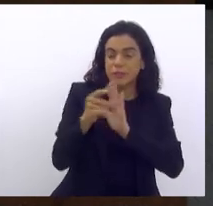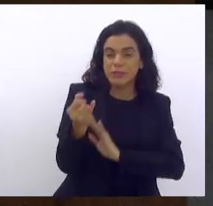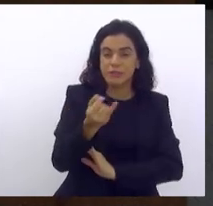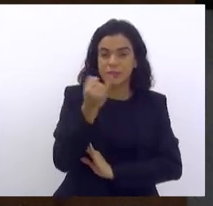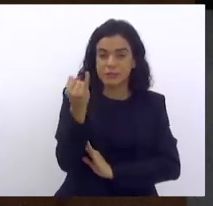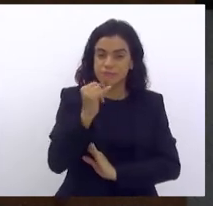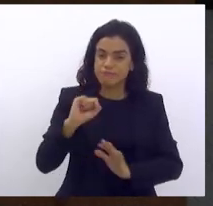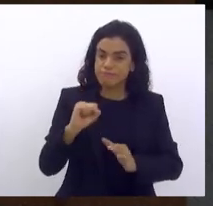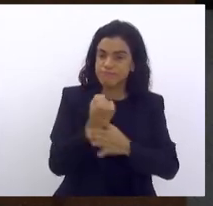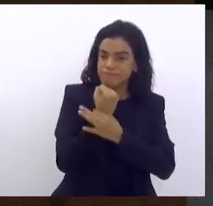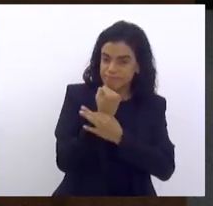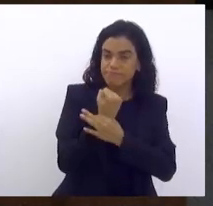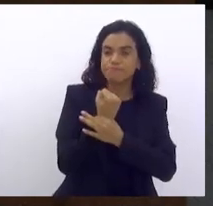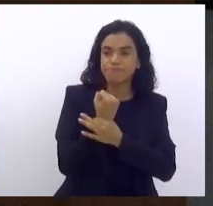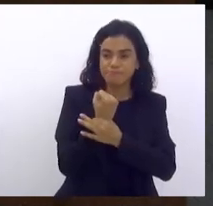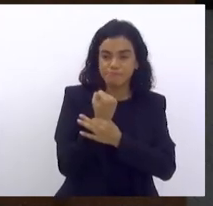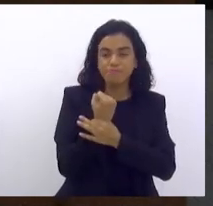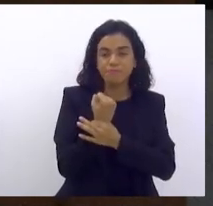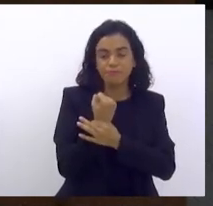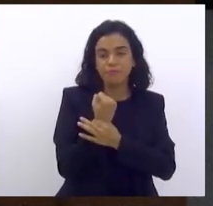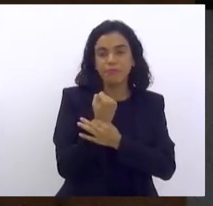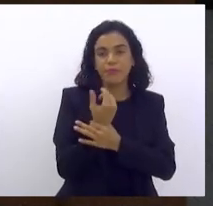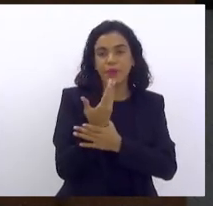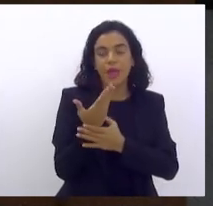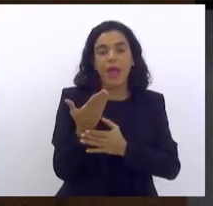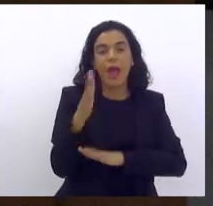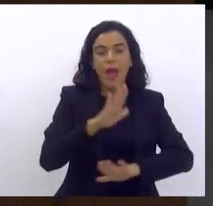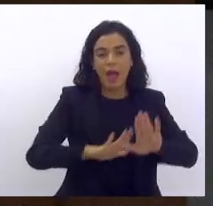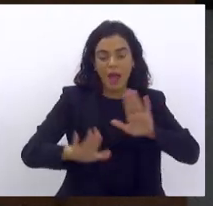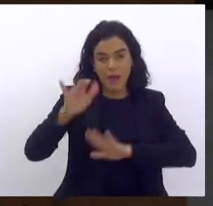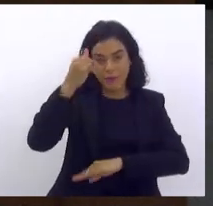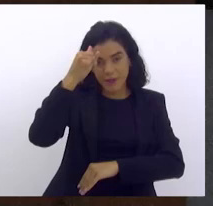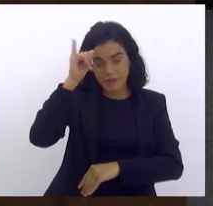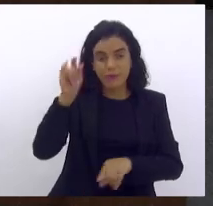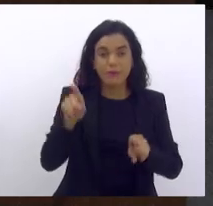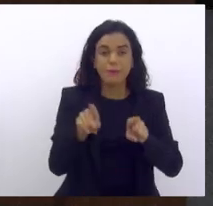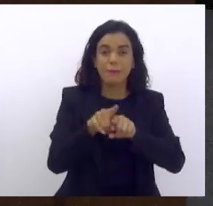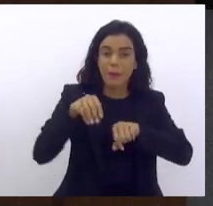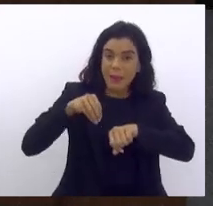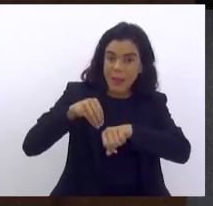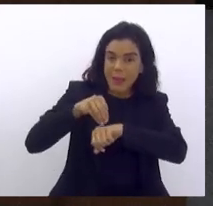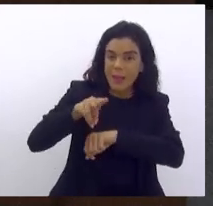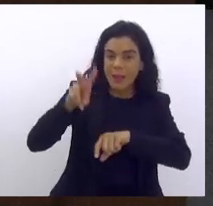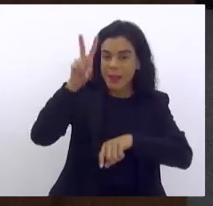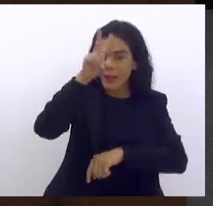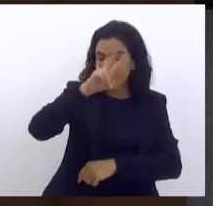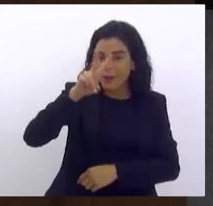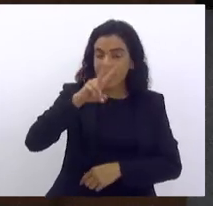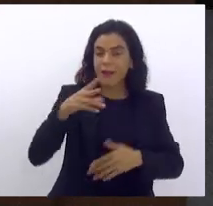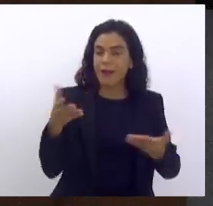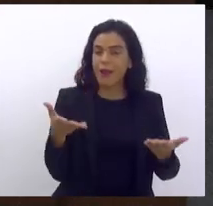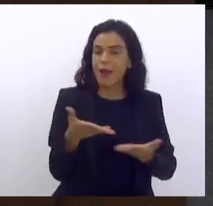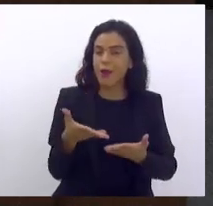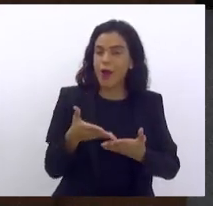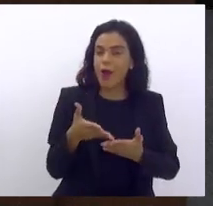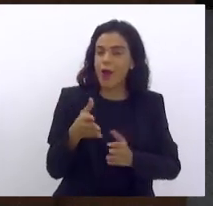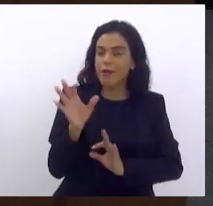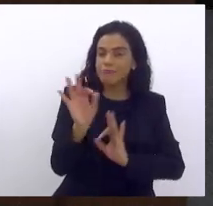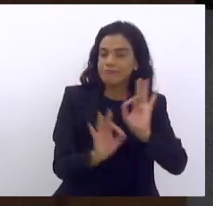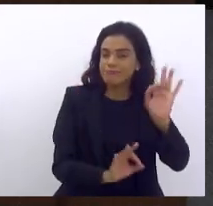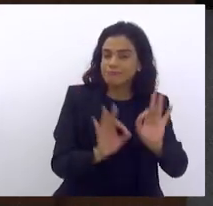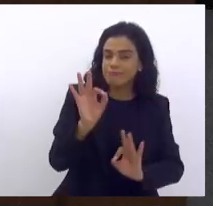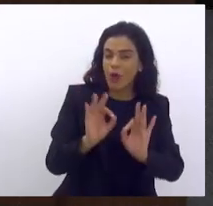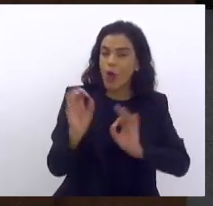que assegura aí, nesse programa, a prevenção. E lembrar também, senhor presidente, que estamos às vésperas